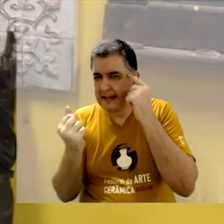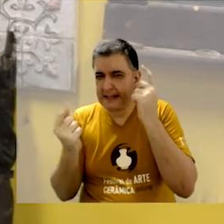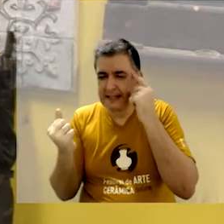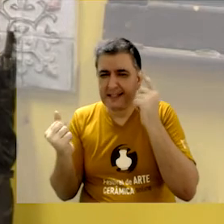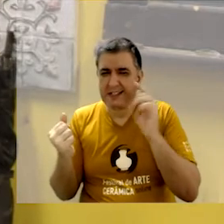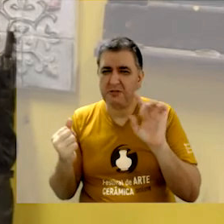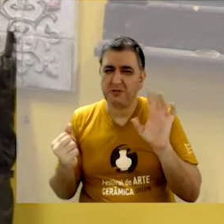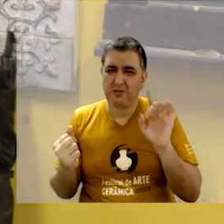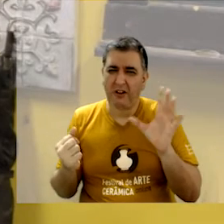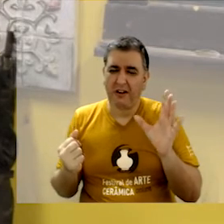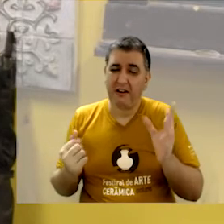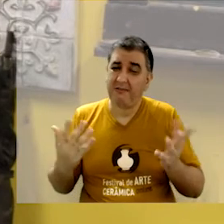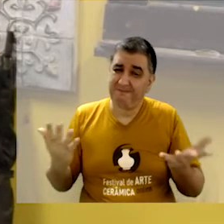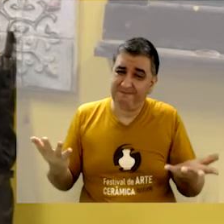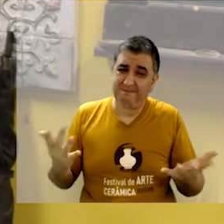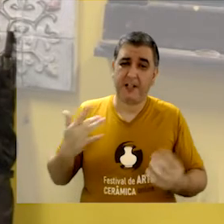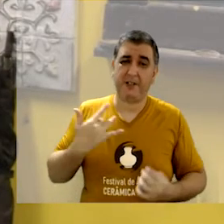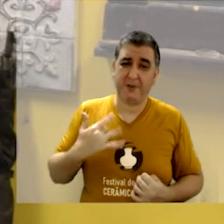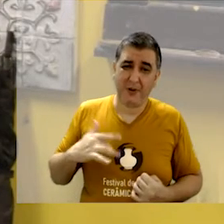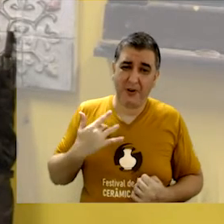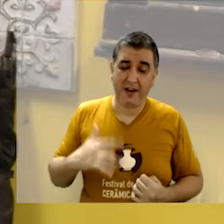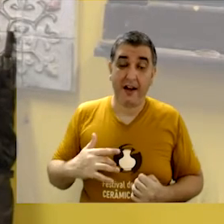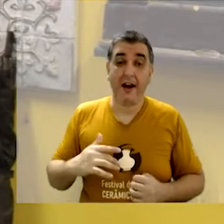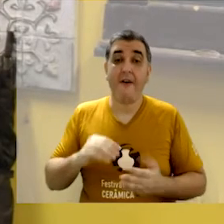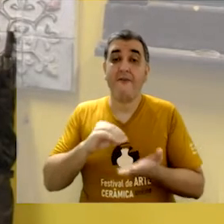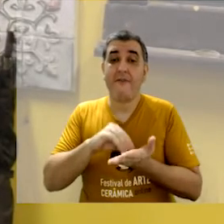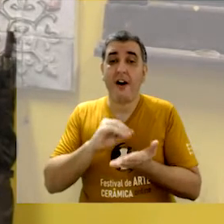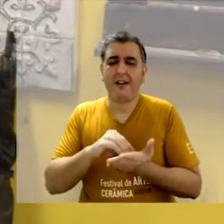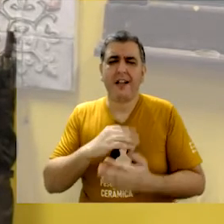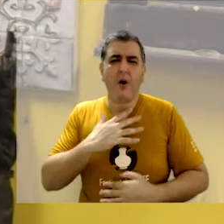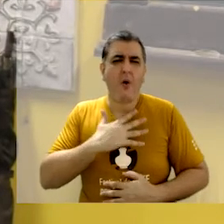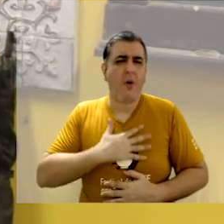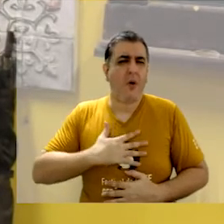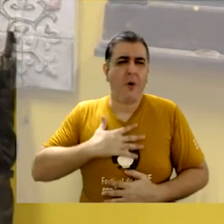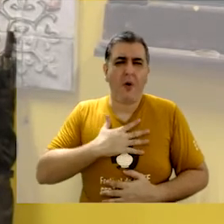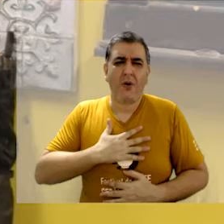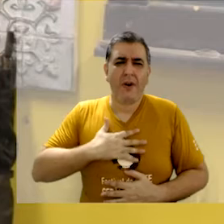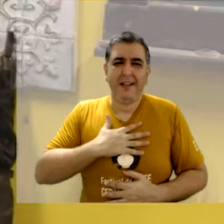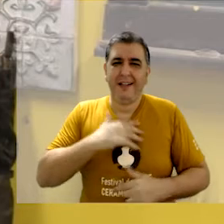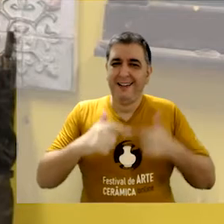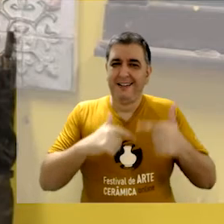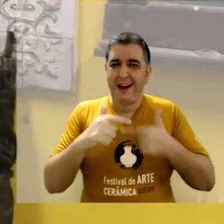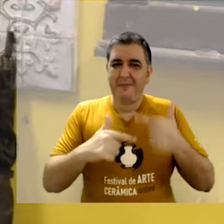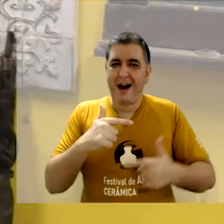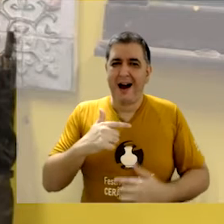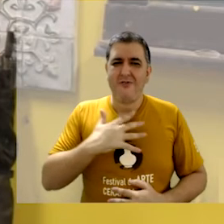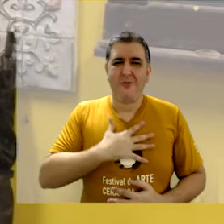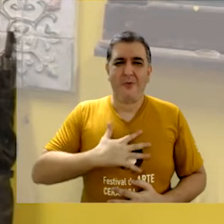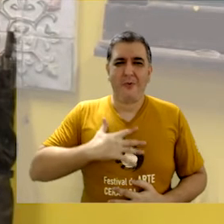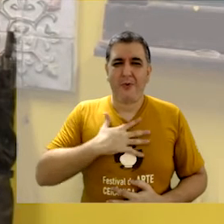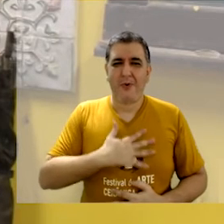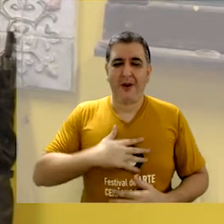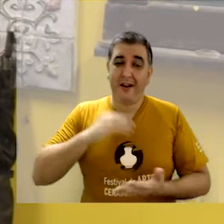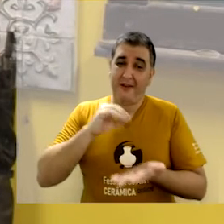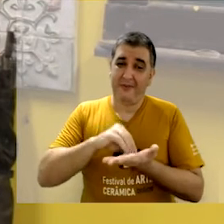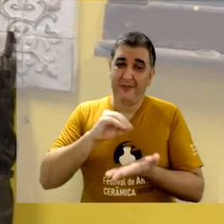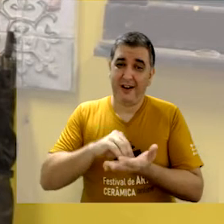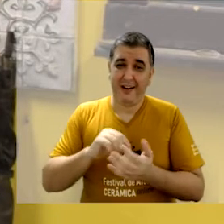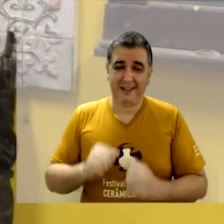né? Então, acho que, infelizmente, a gente não tem como uma Jequitinhonha, né? Aqui no